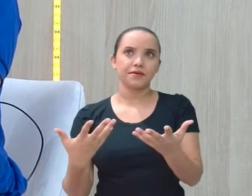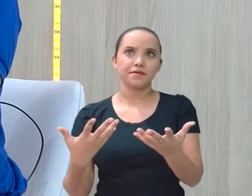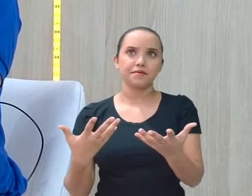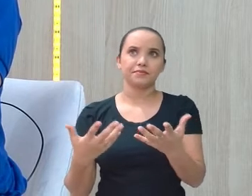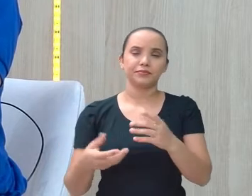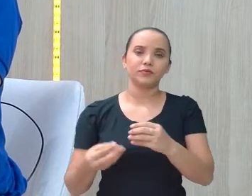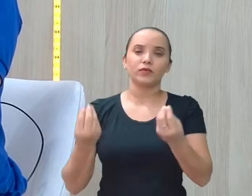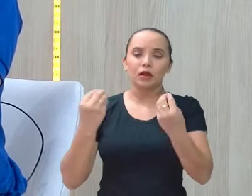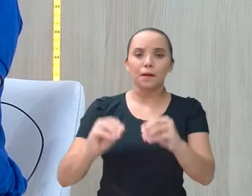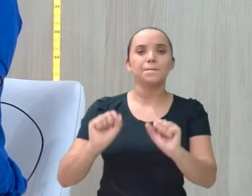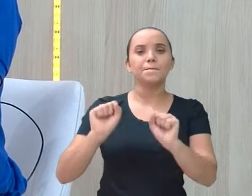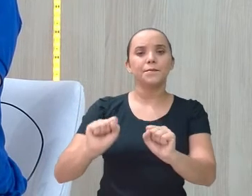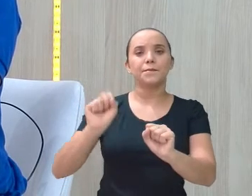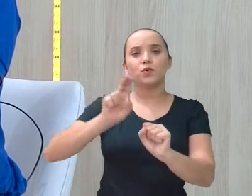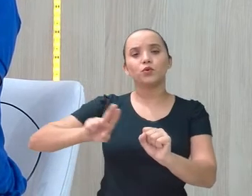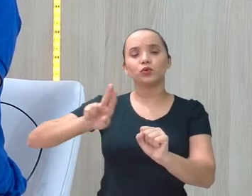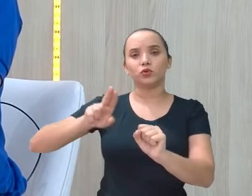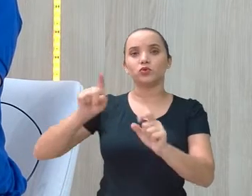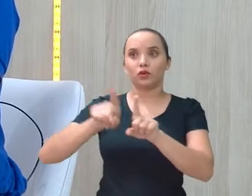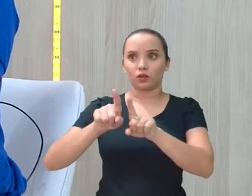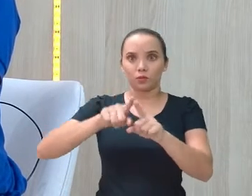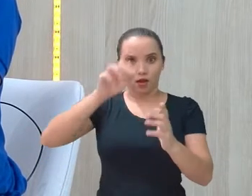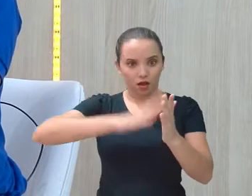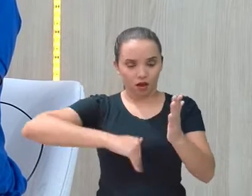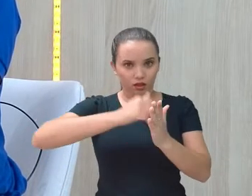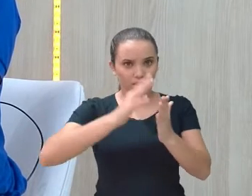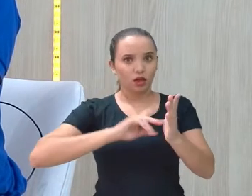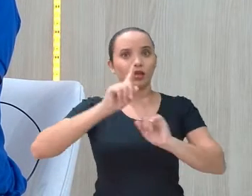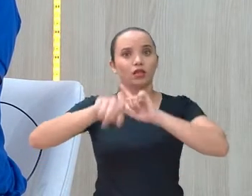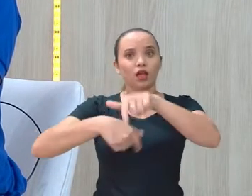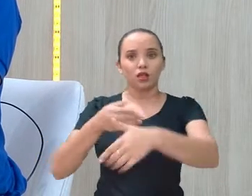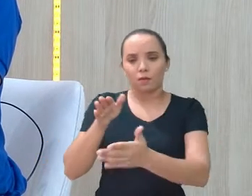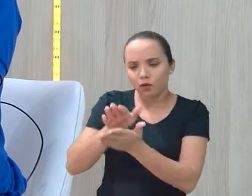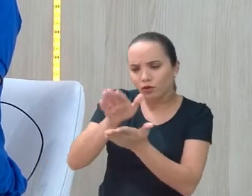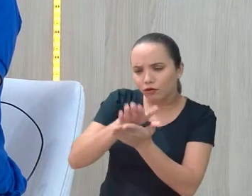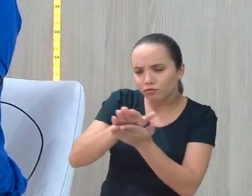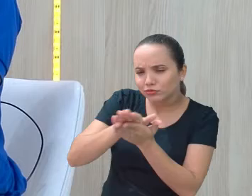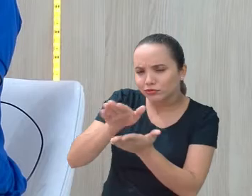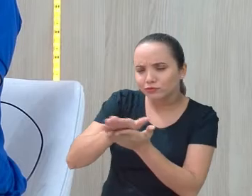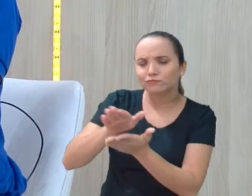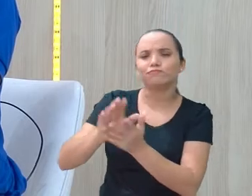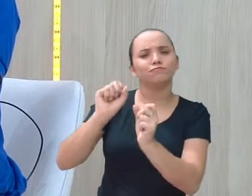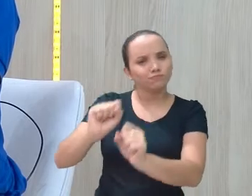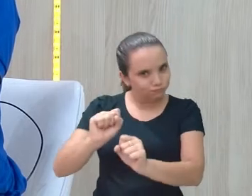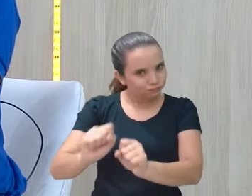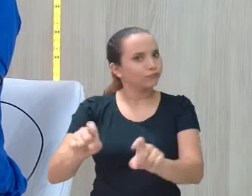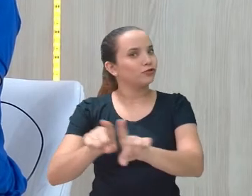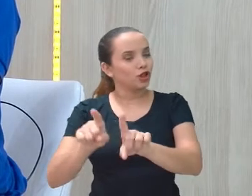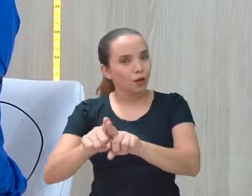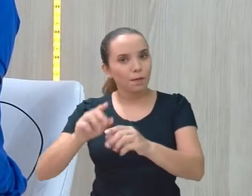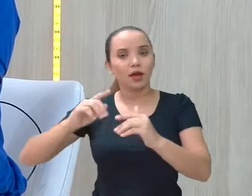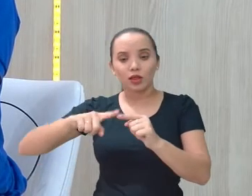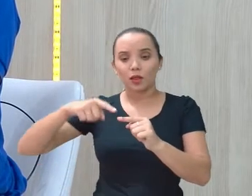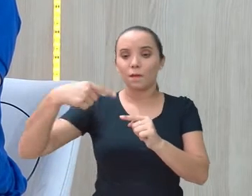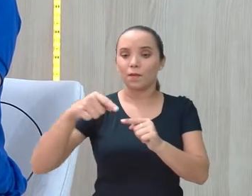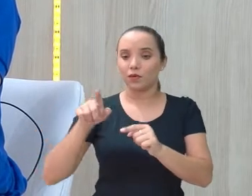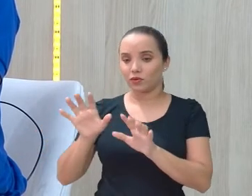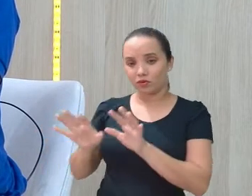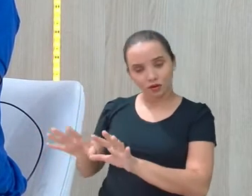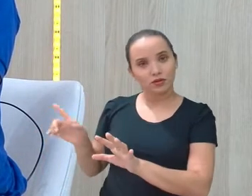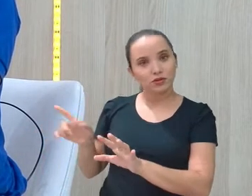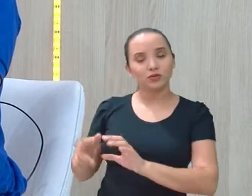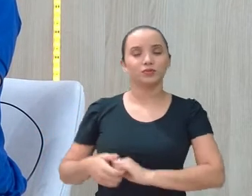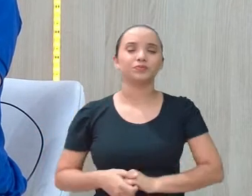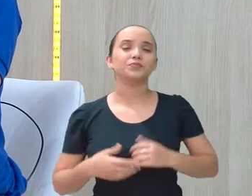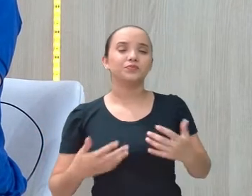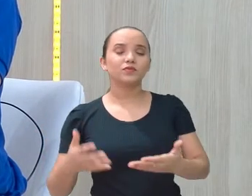ser colocada a tinta e tirado as cópias, as gravuras a partir dessa matriz. Então,